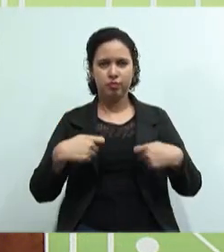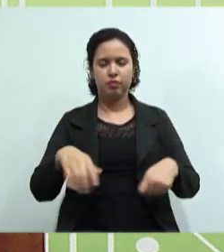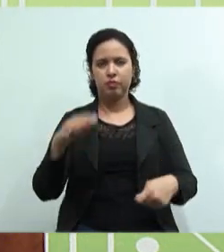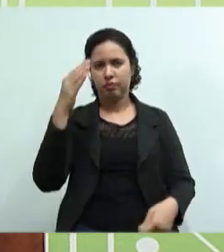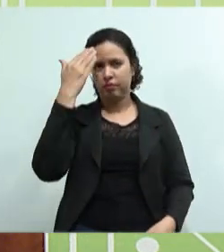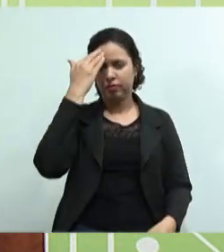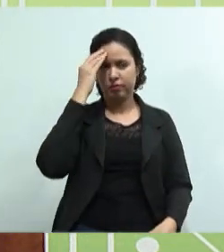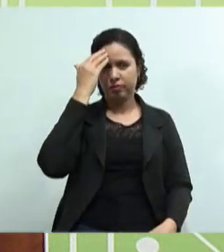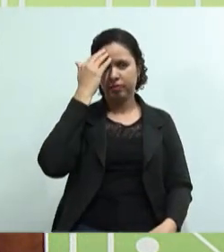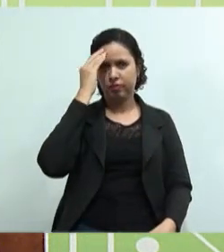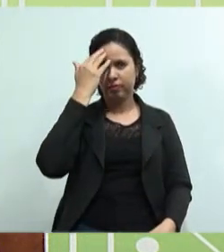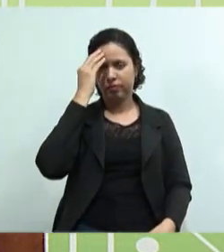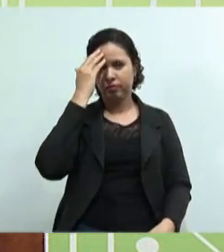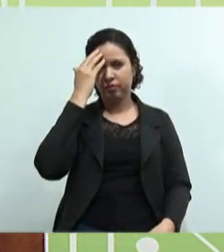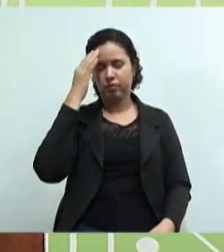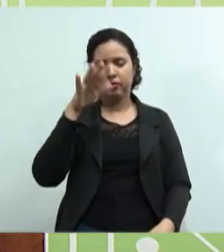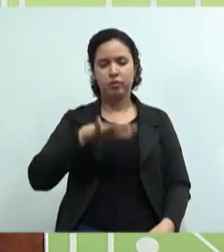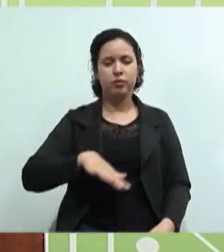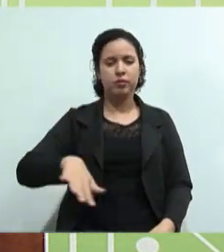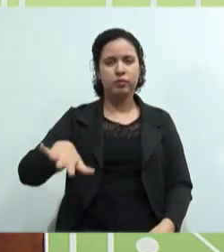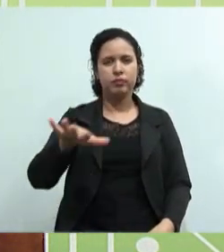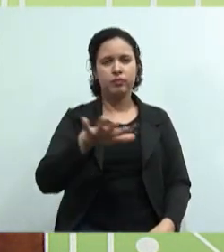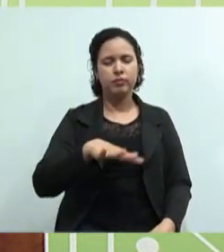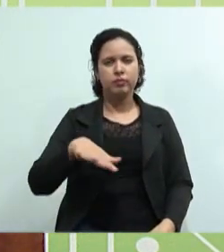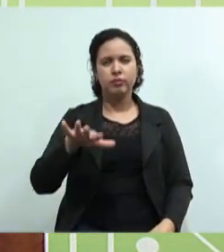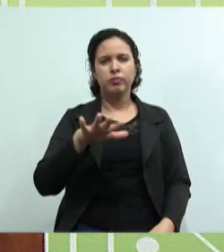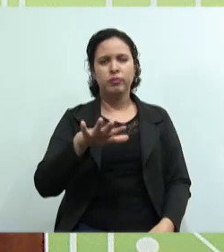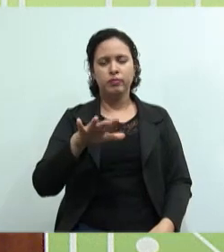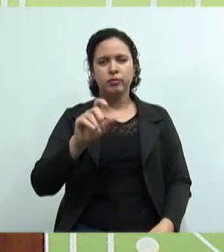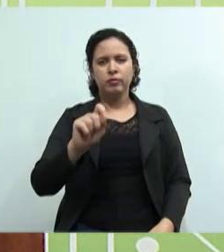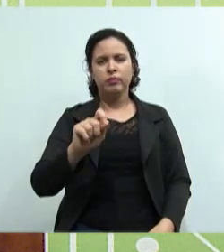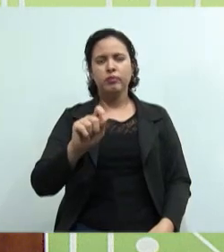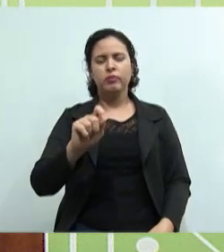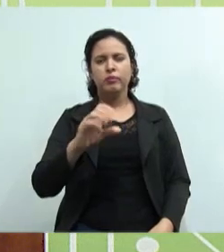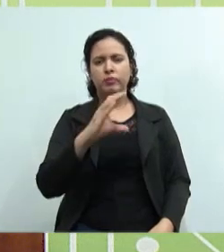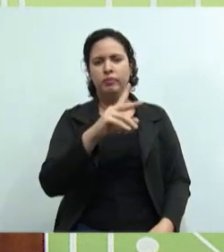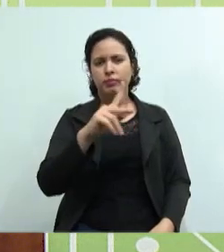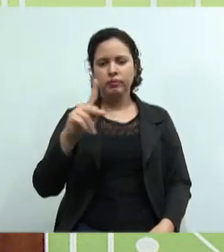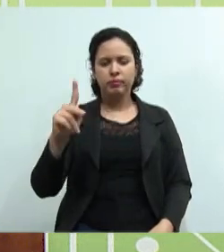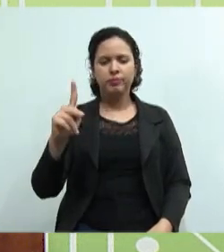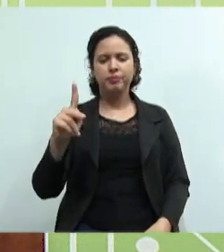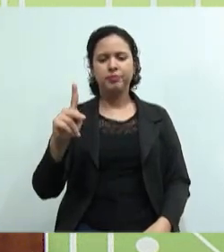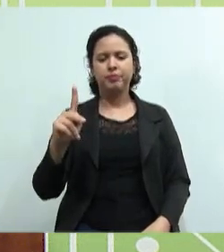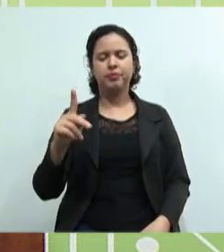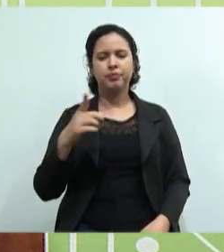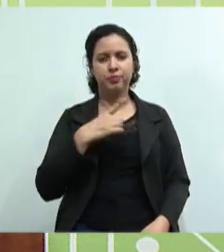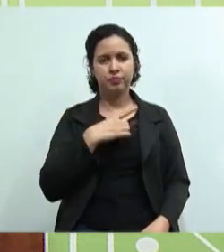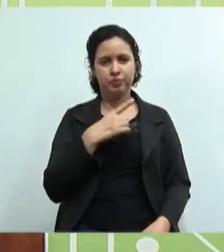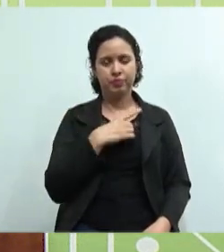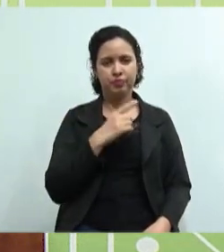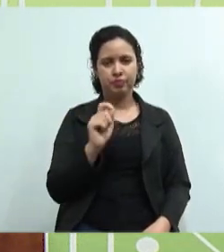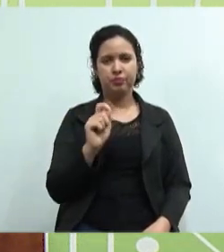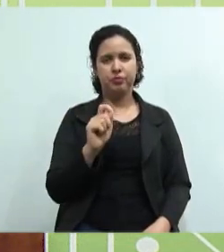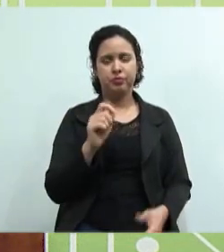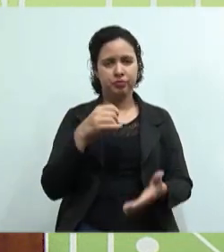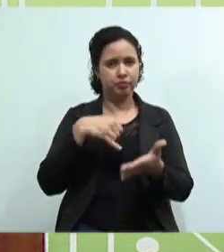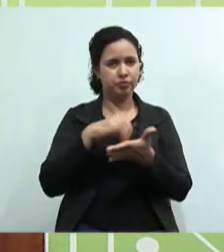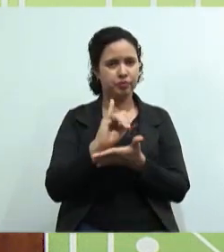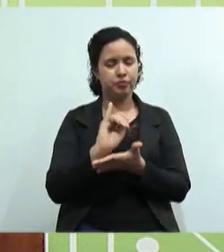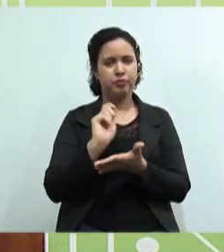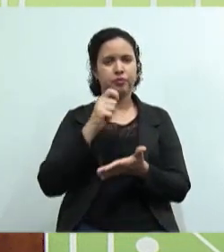compreender, dependendo do ramo de atividade de atuação da cooperativa, ele tem um